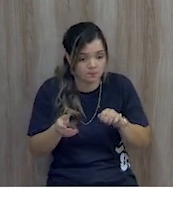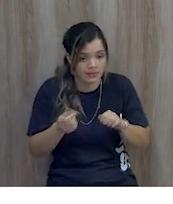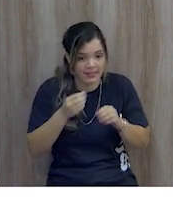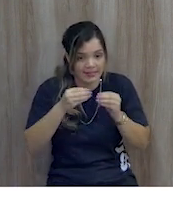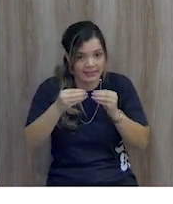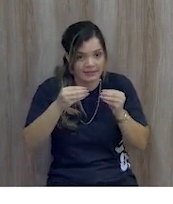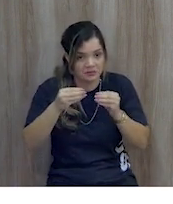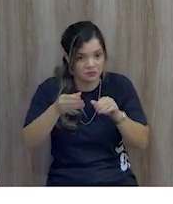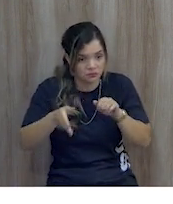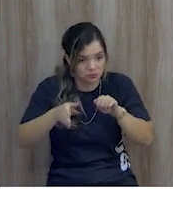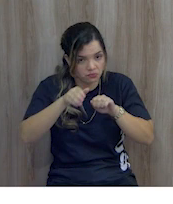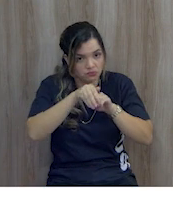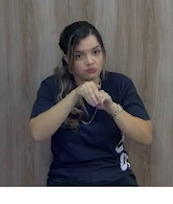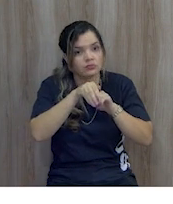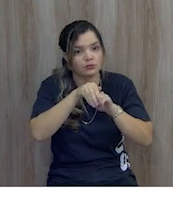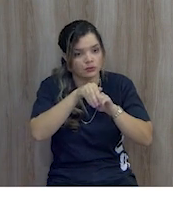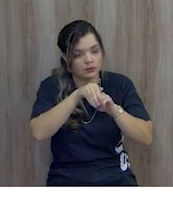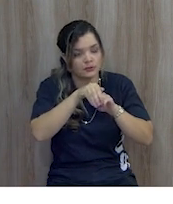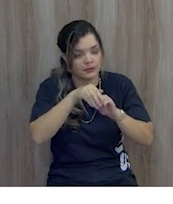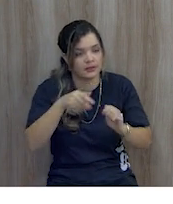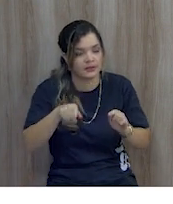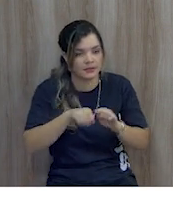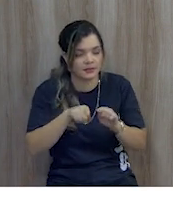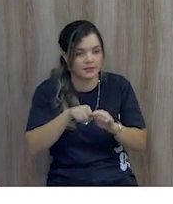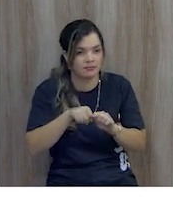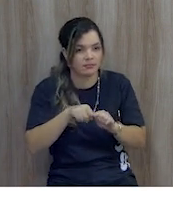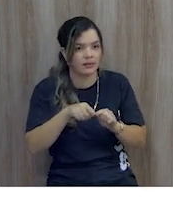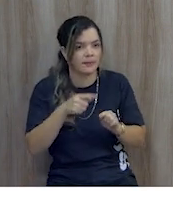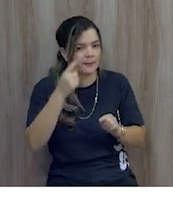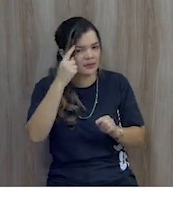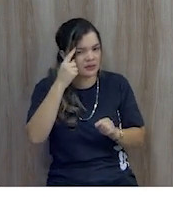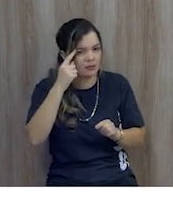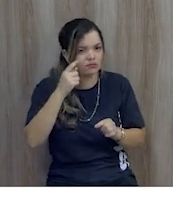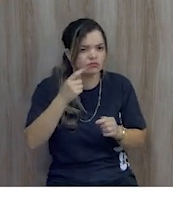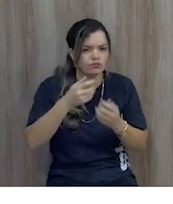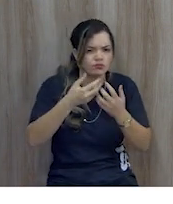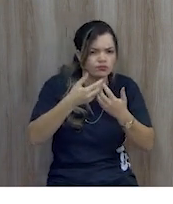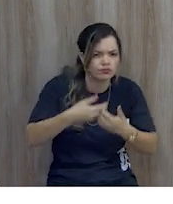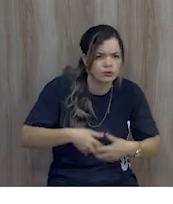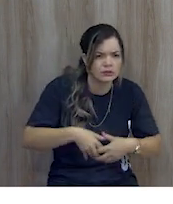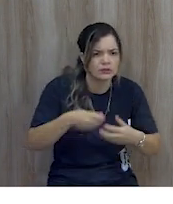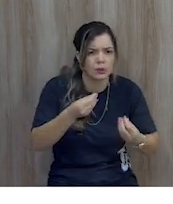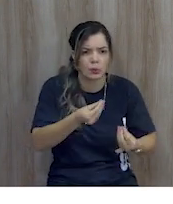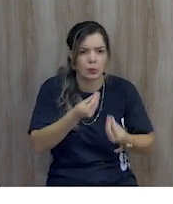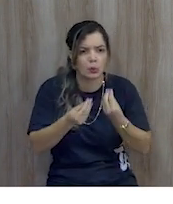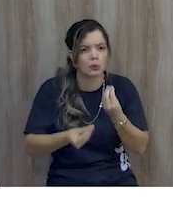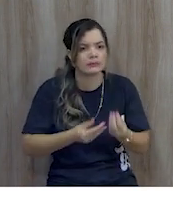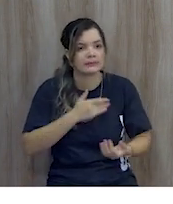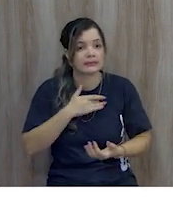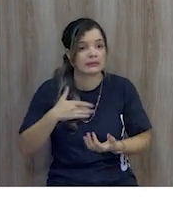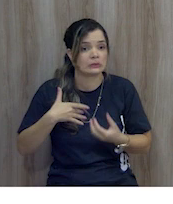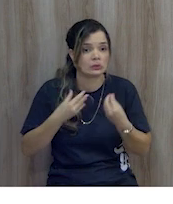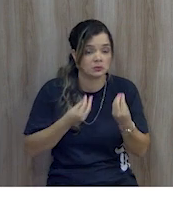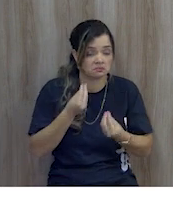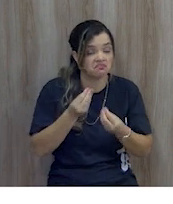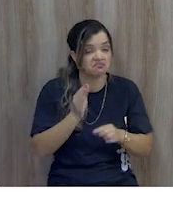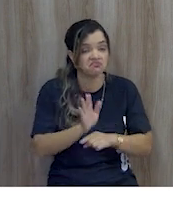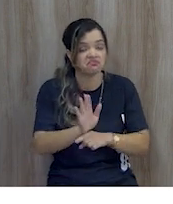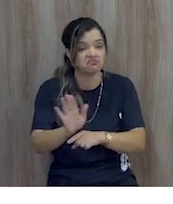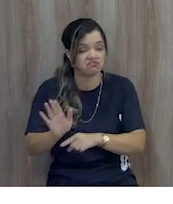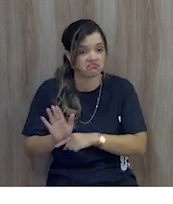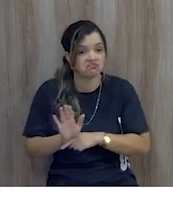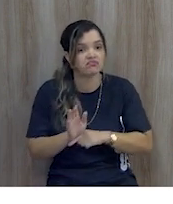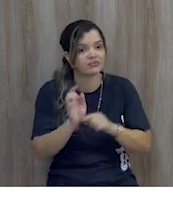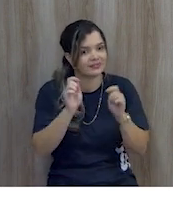eles não são feitos meramente por estética, mas também pensando em função e saúde. E uma técnica, ela não